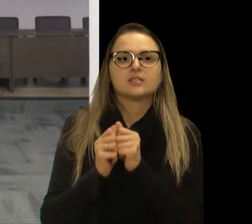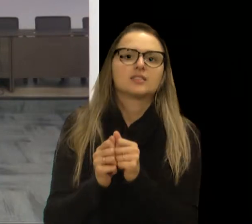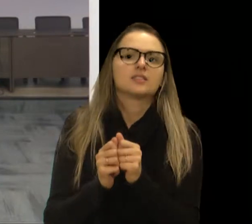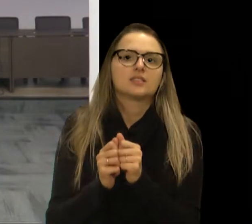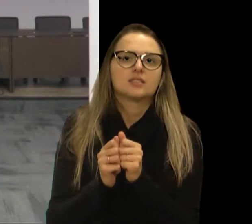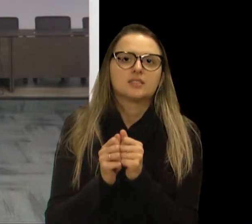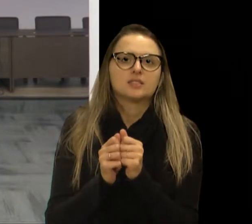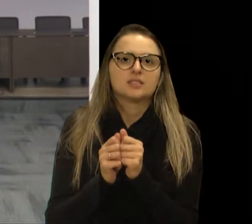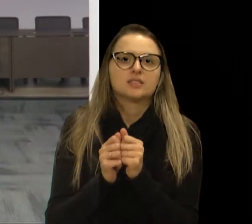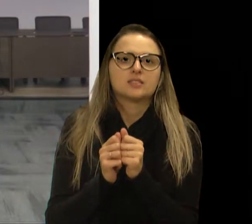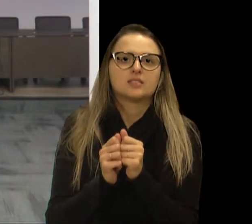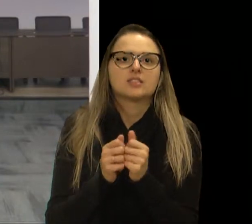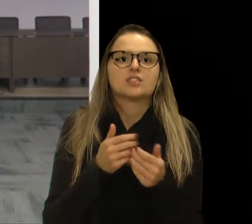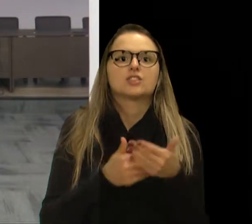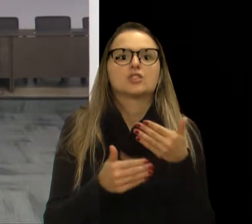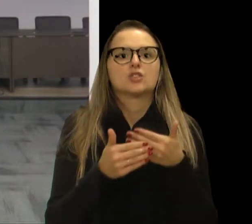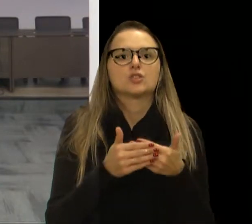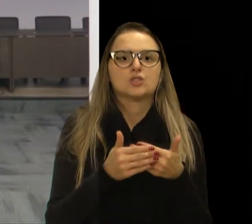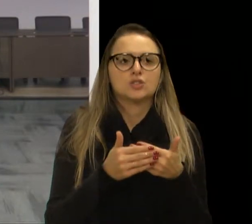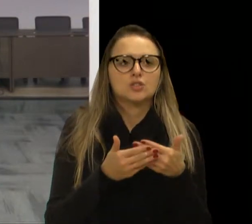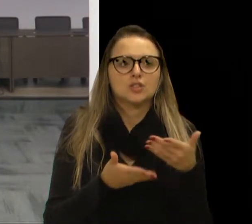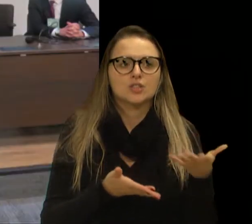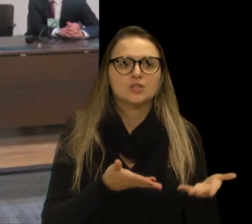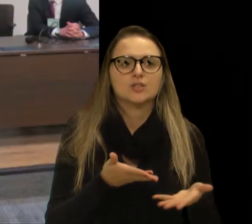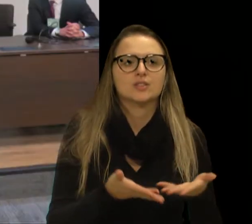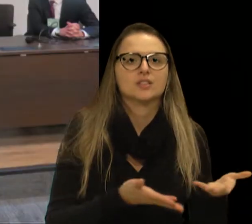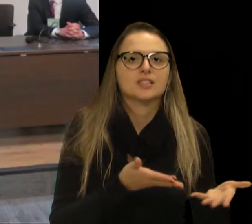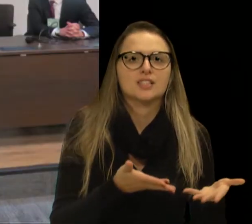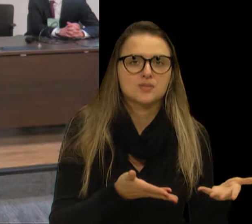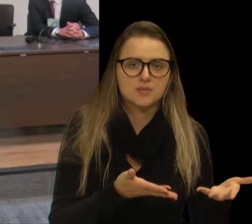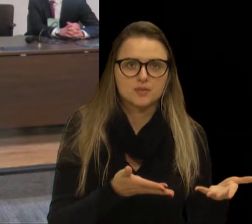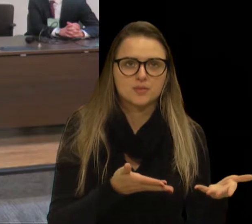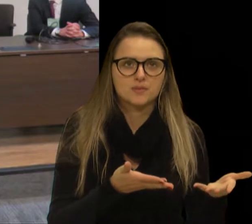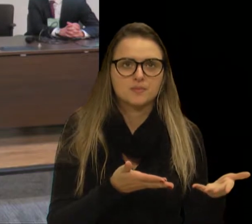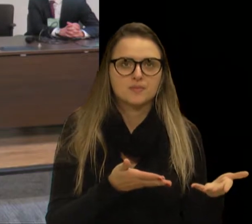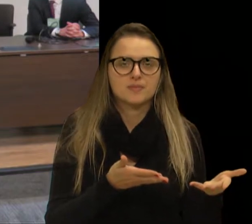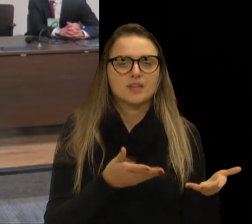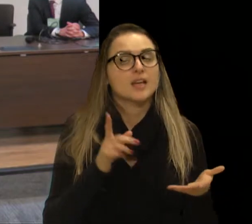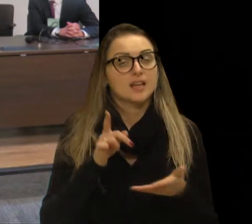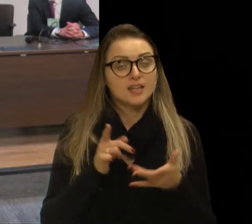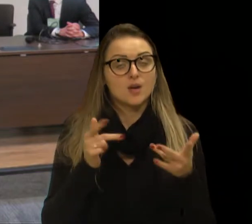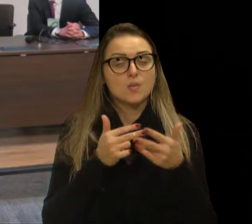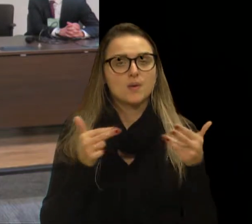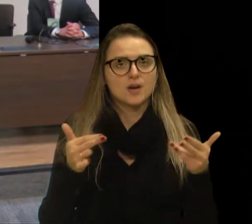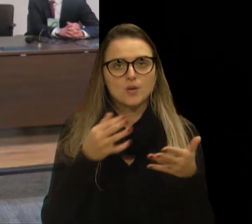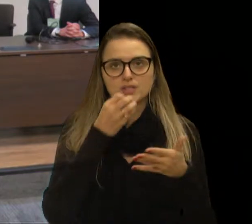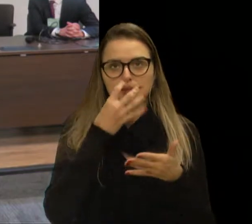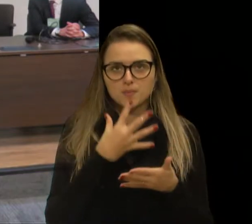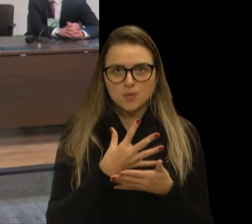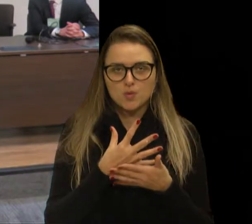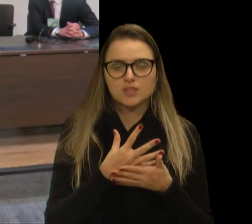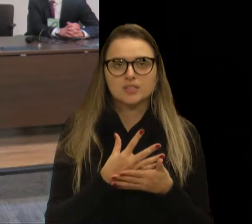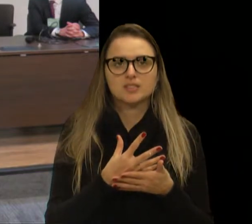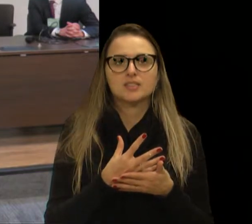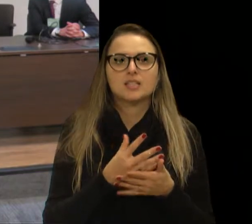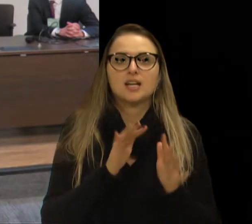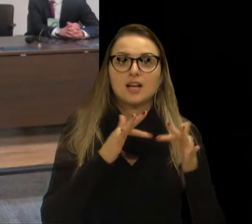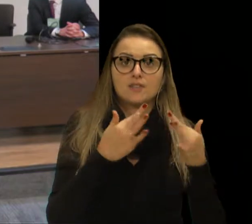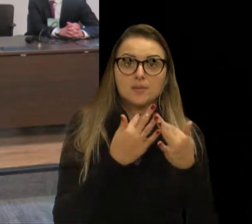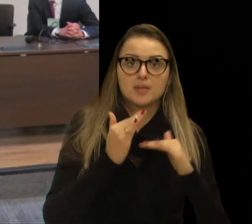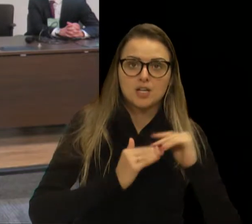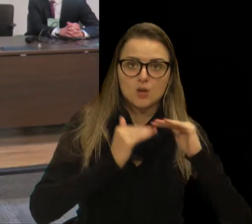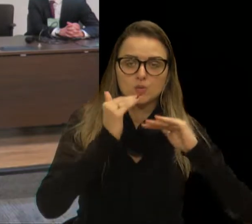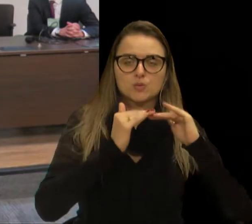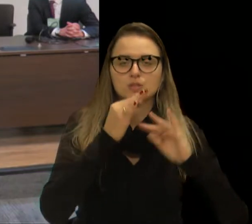que, felizmente, vocês estão me dando essa oportunidade com a presença deles aqui, o que é muito legal. A família construída em Caxias, a